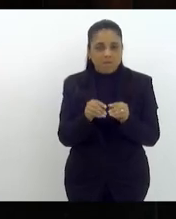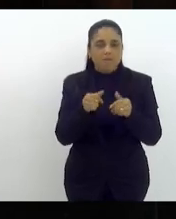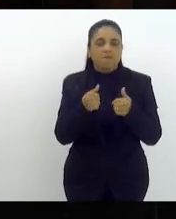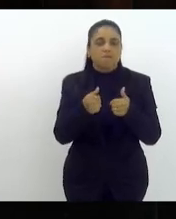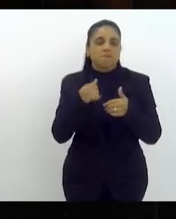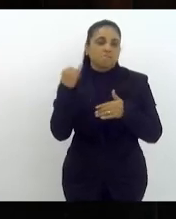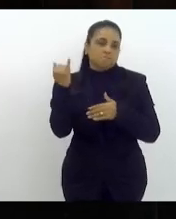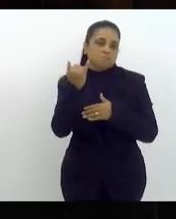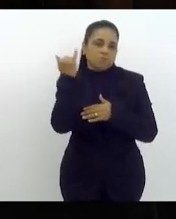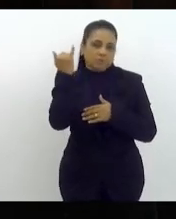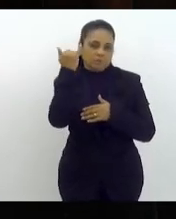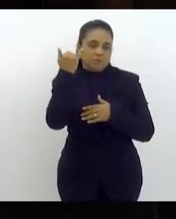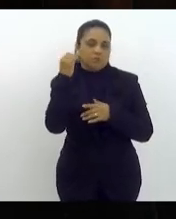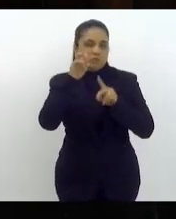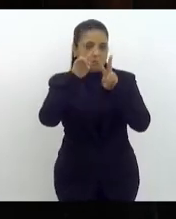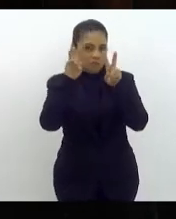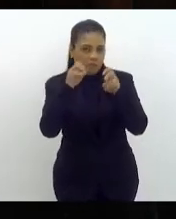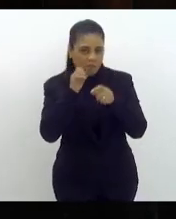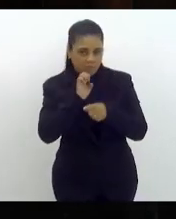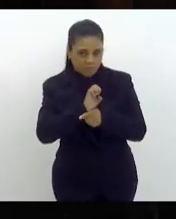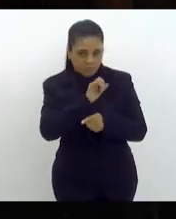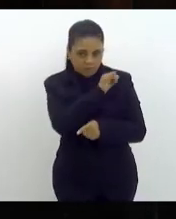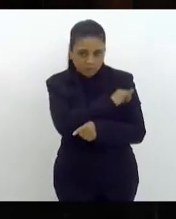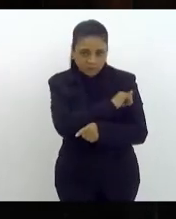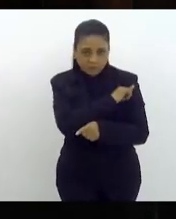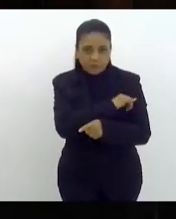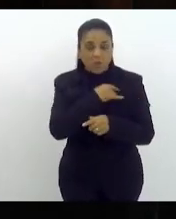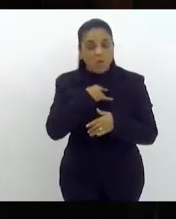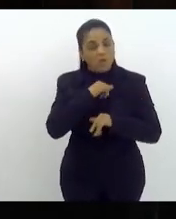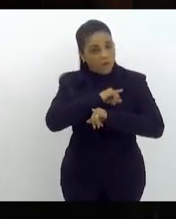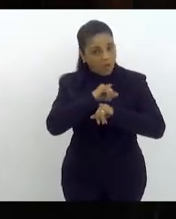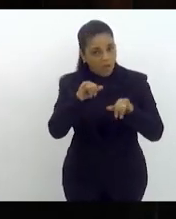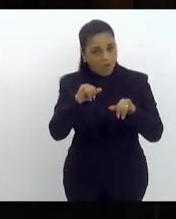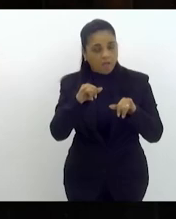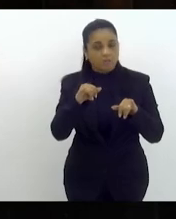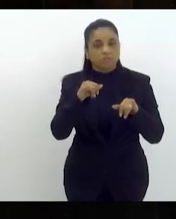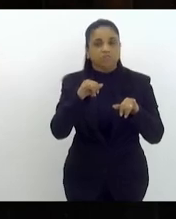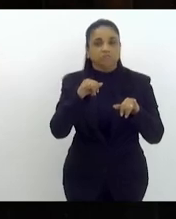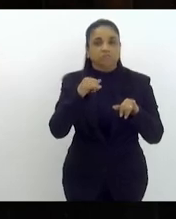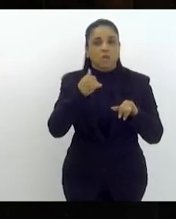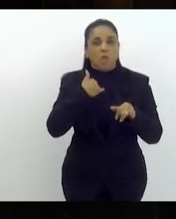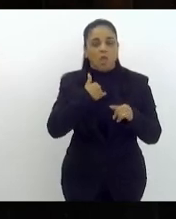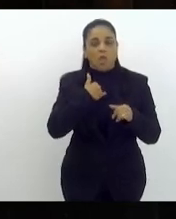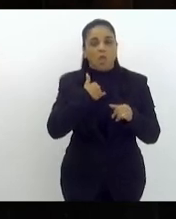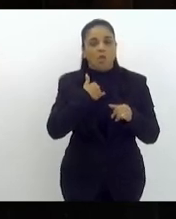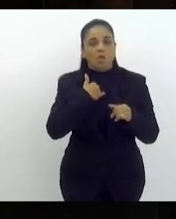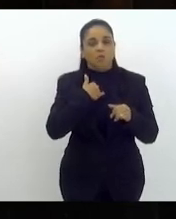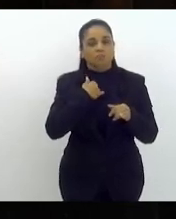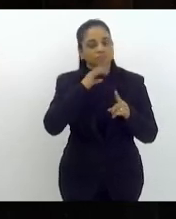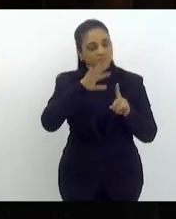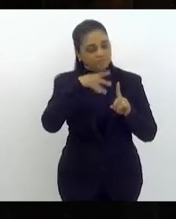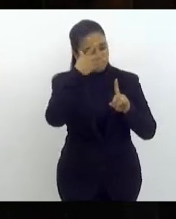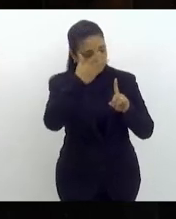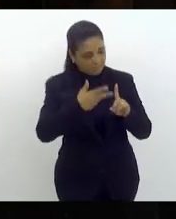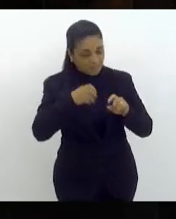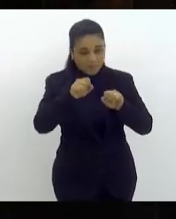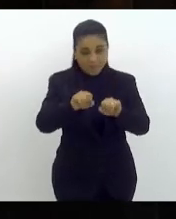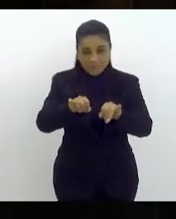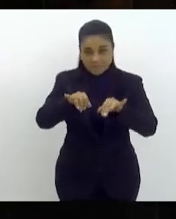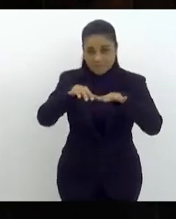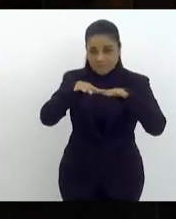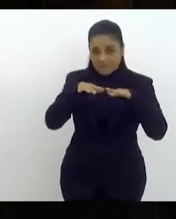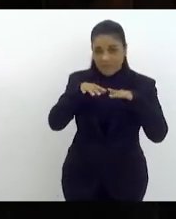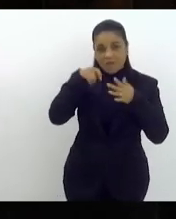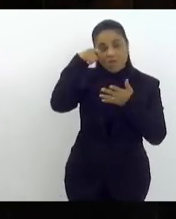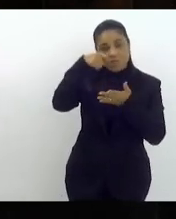importante para o Rio de Janeiro e faça esse comentário Presidente porque fiz uma menção a vossa excelência durante a sessão plenária que